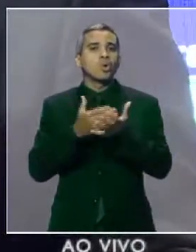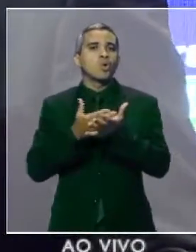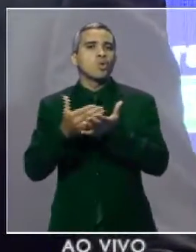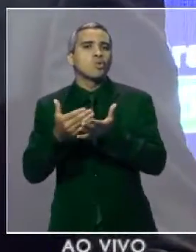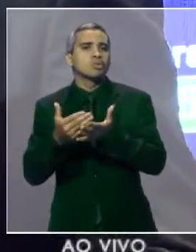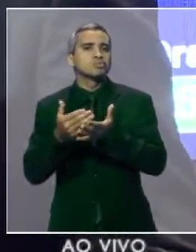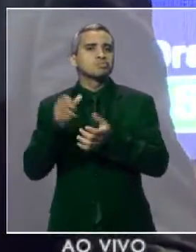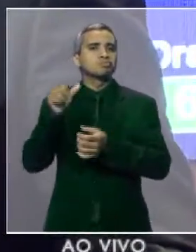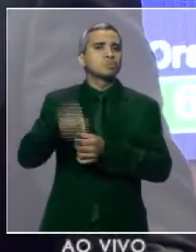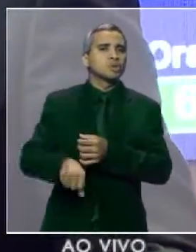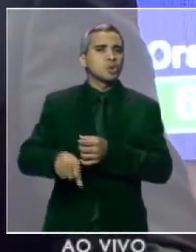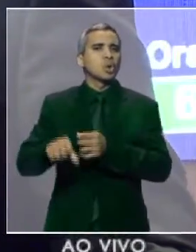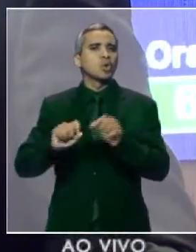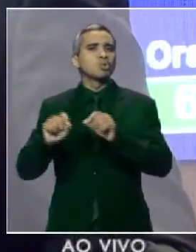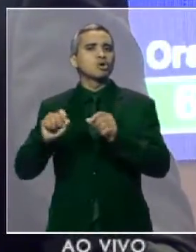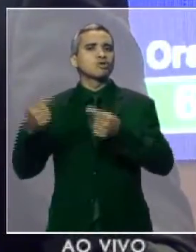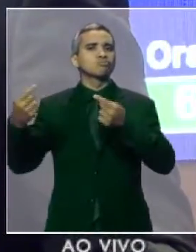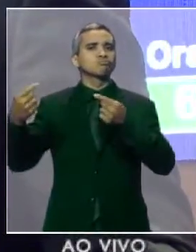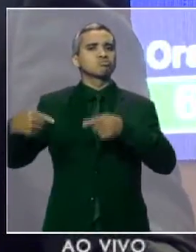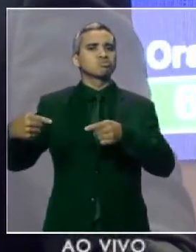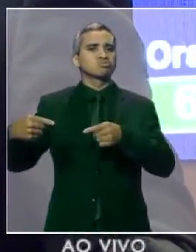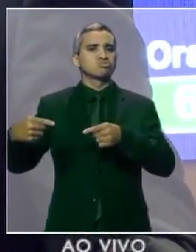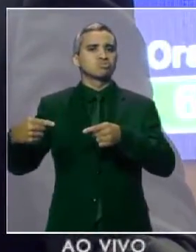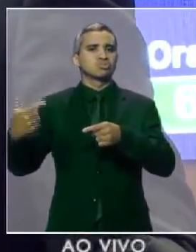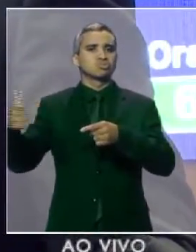acirramento político com outro grupo.